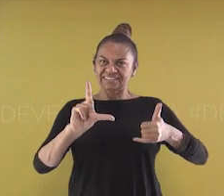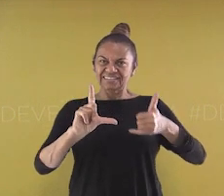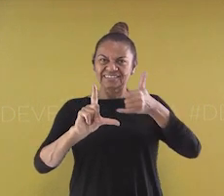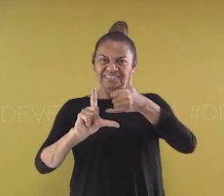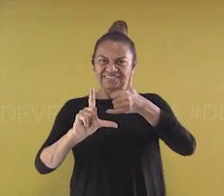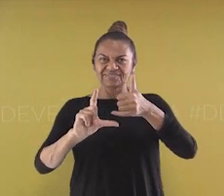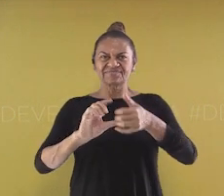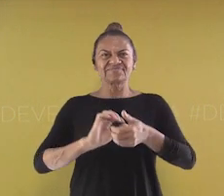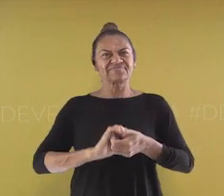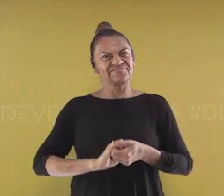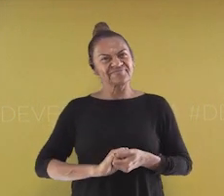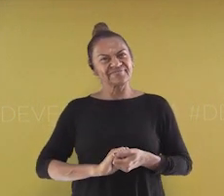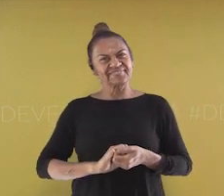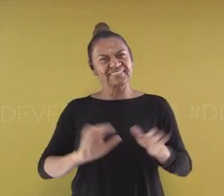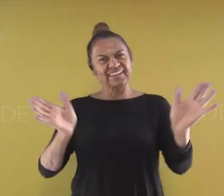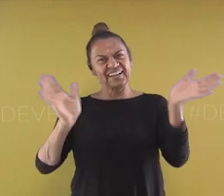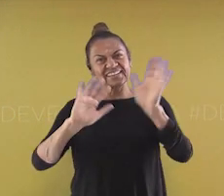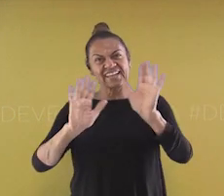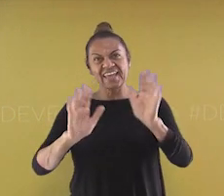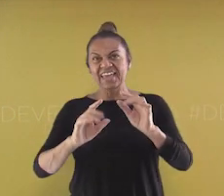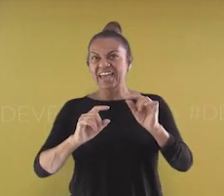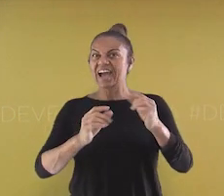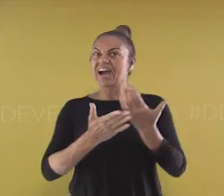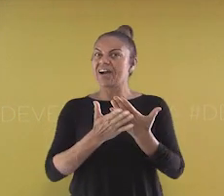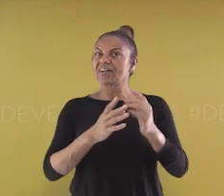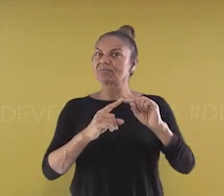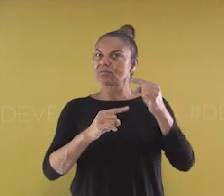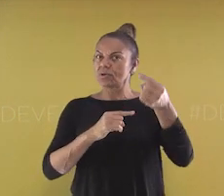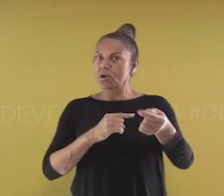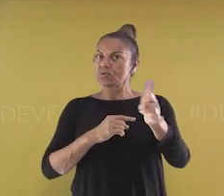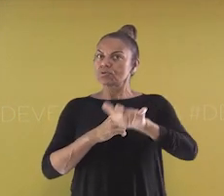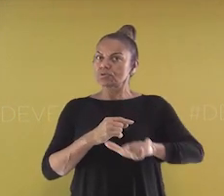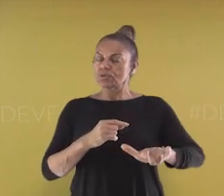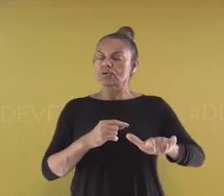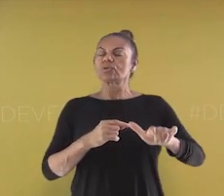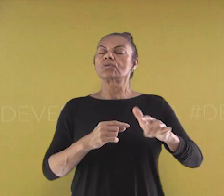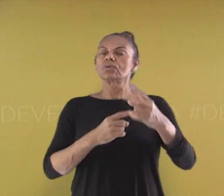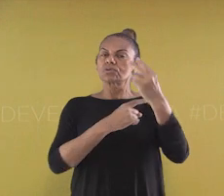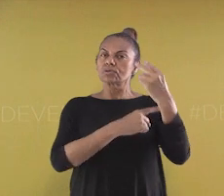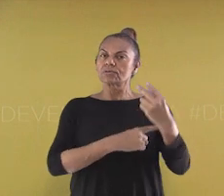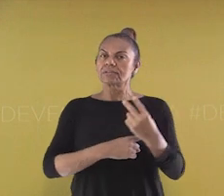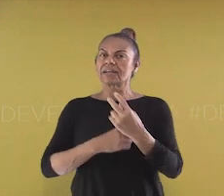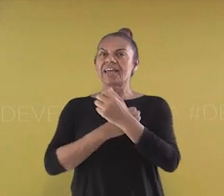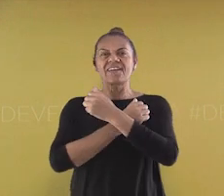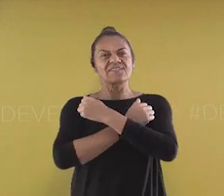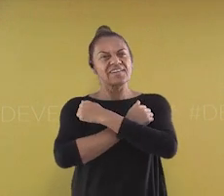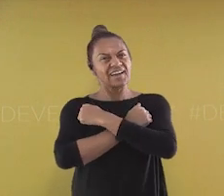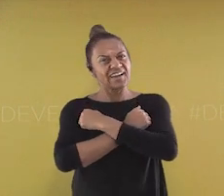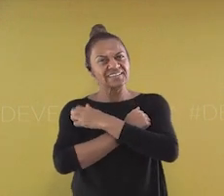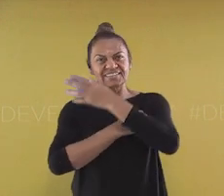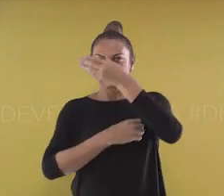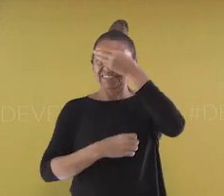que está aparecendo aí na sua tela. Até a próxima, continue se cuidando, um grande